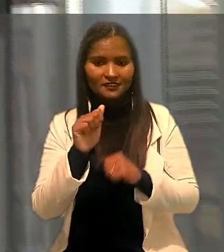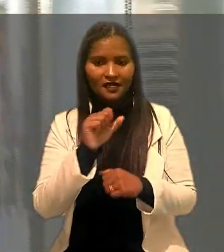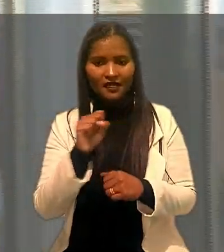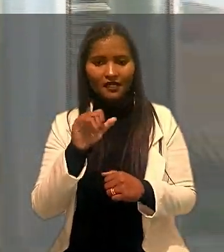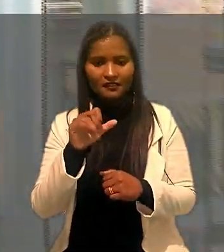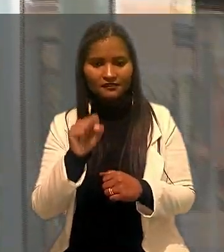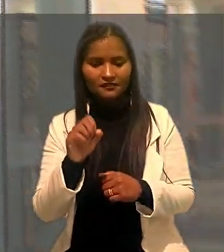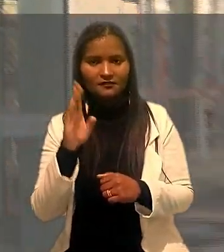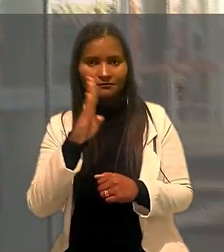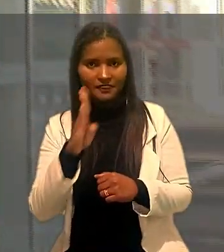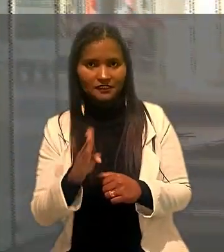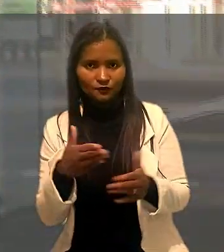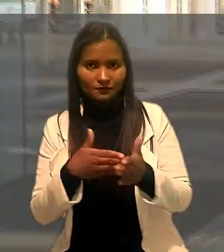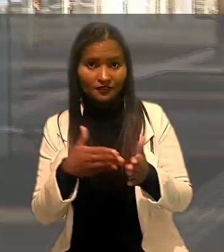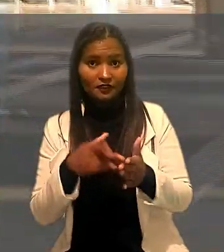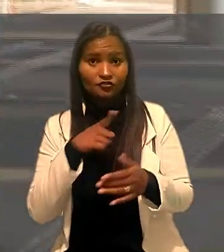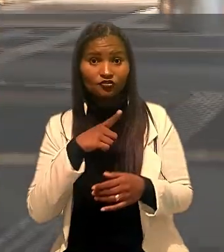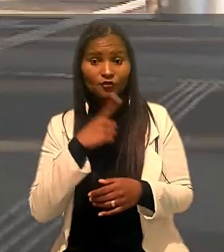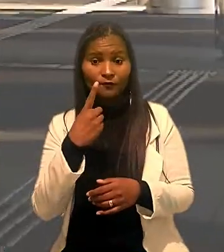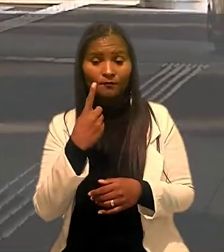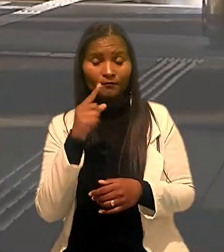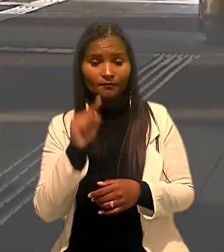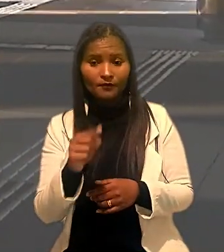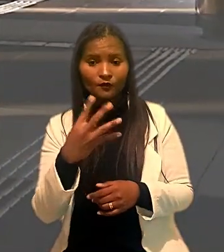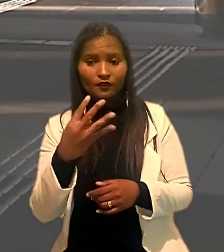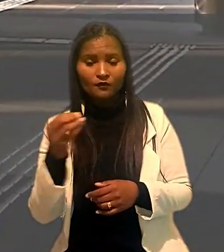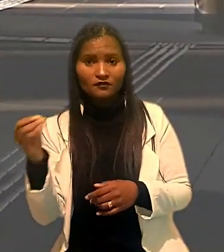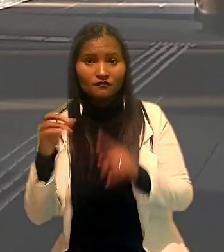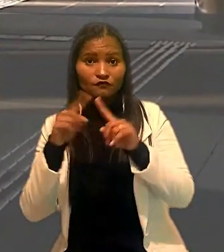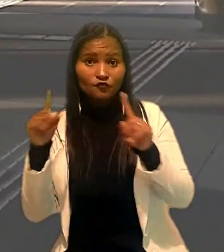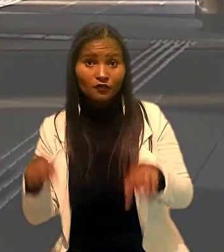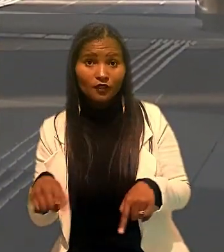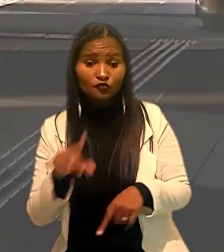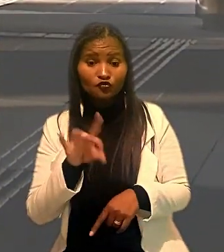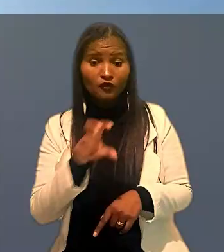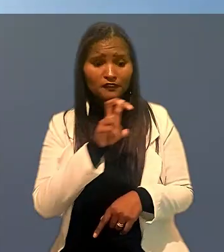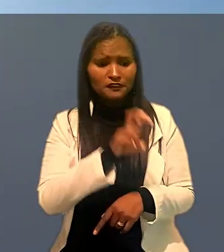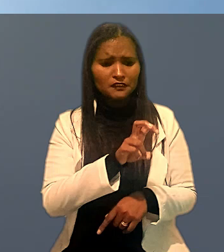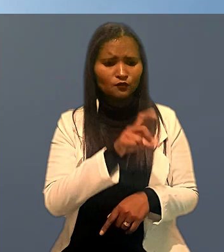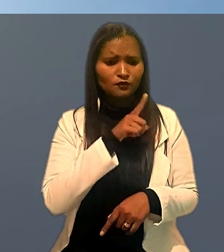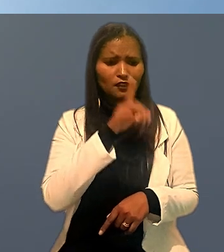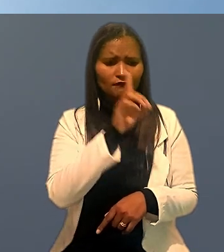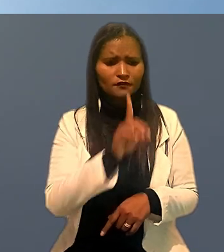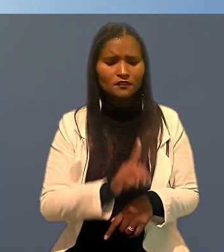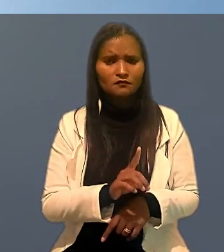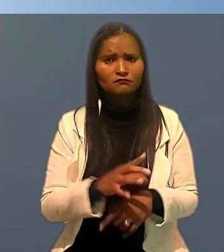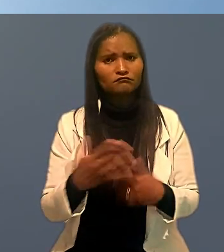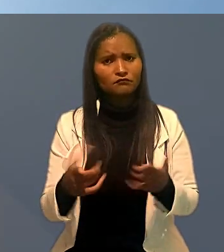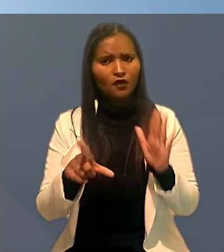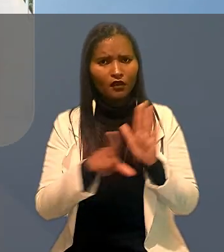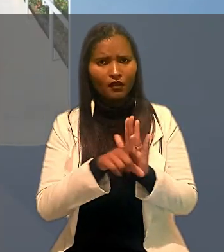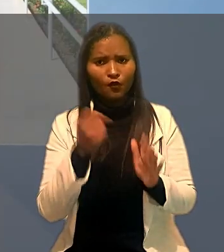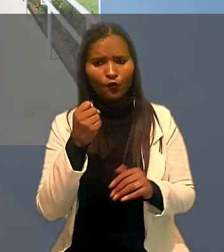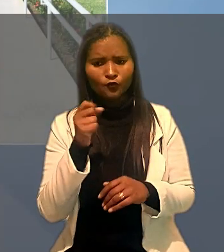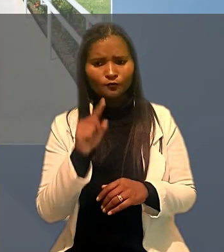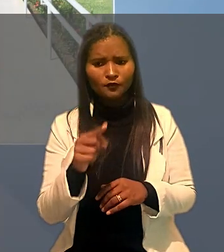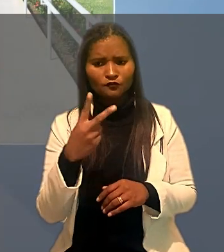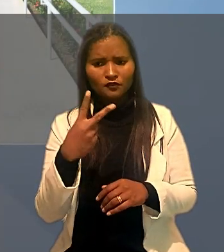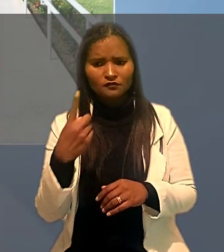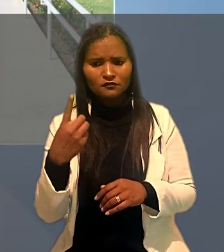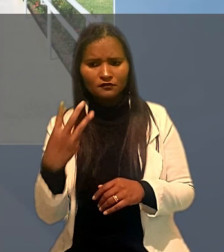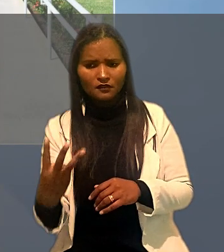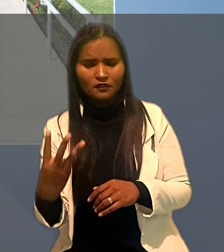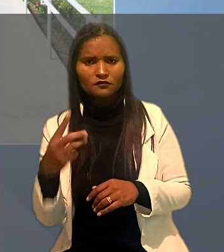tinha 1.420 empregados, apenas 5 deles com deficiência. De acordo com a Lei 8.213